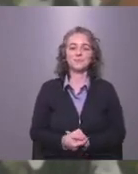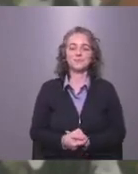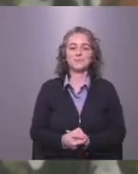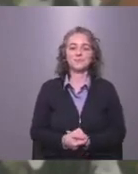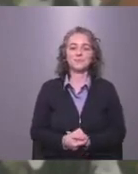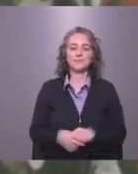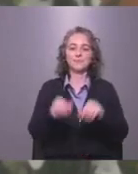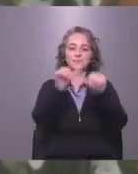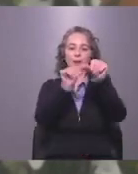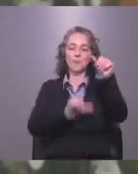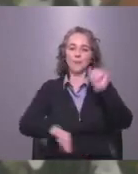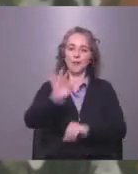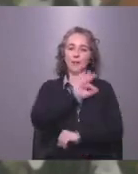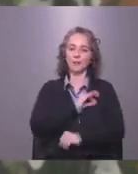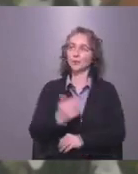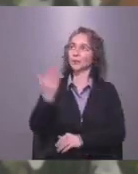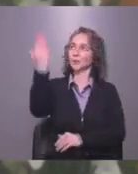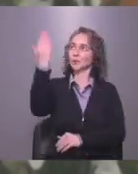Palavra do Senhor.